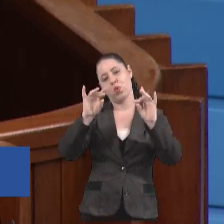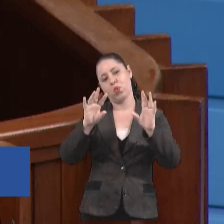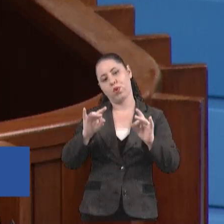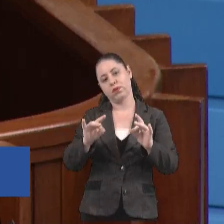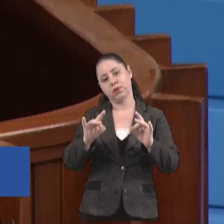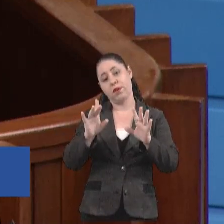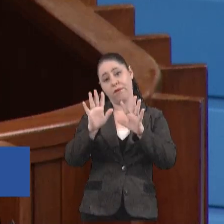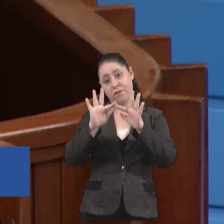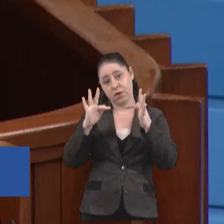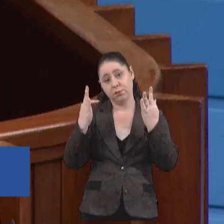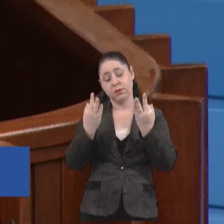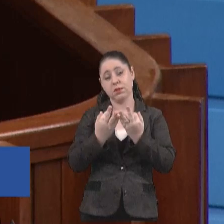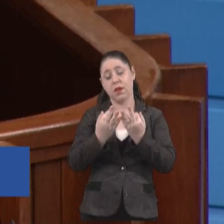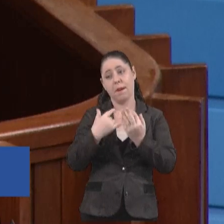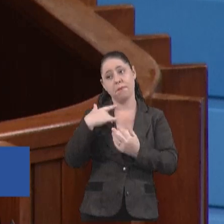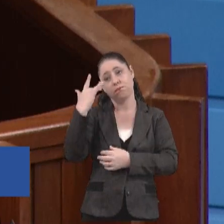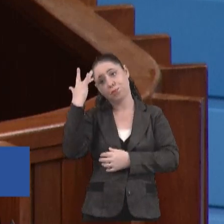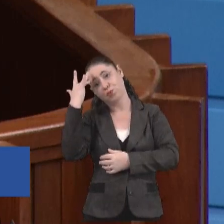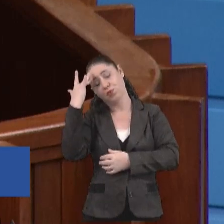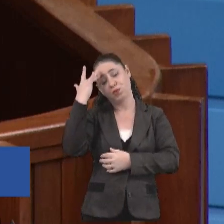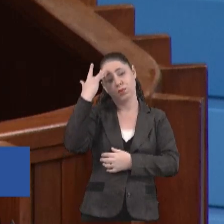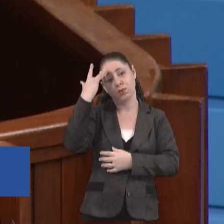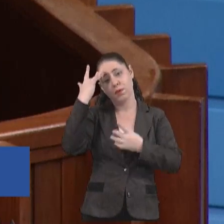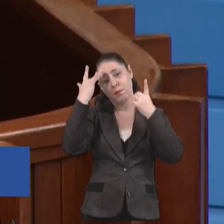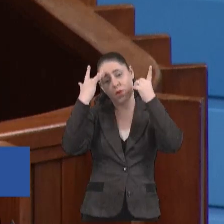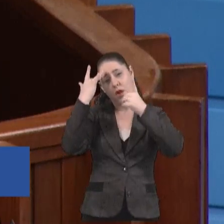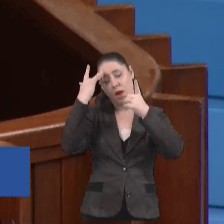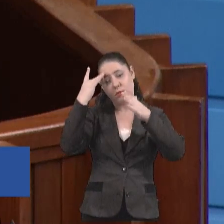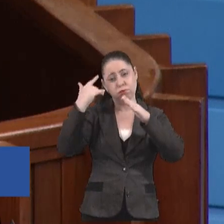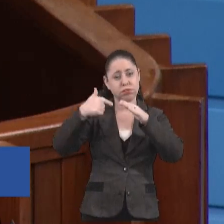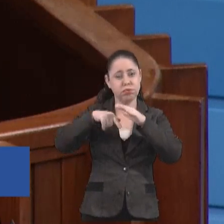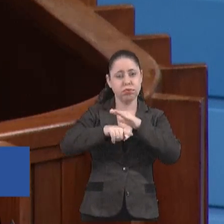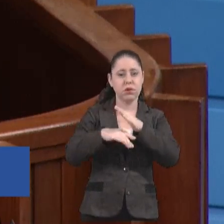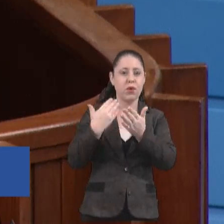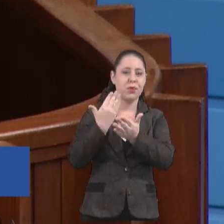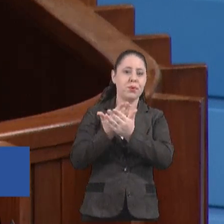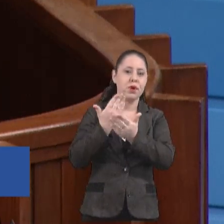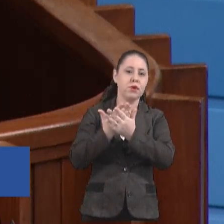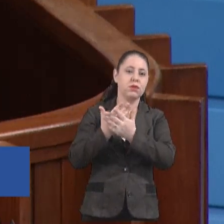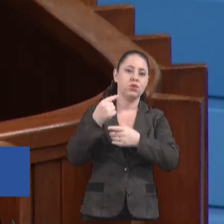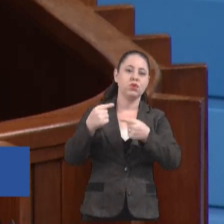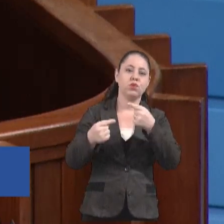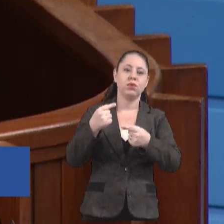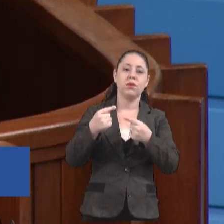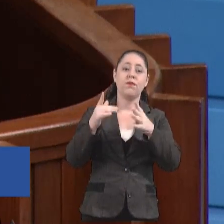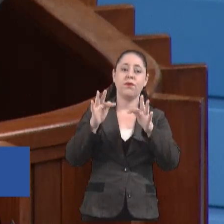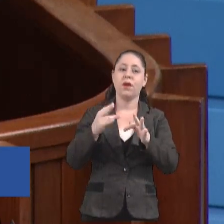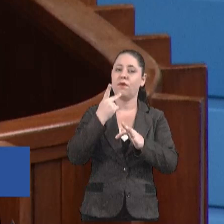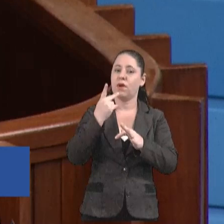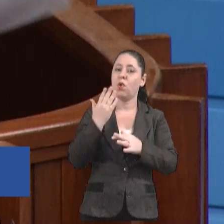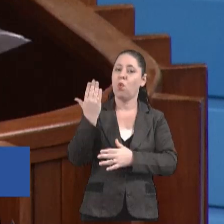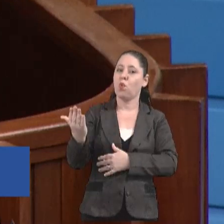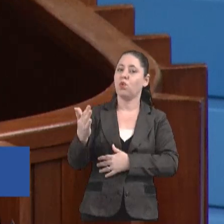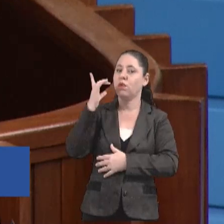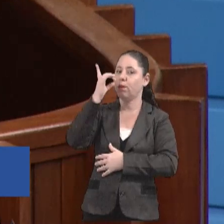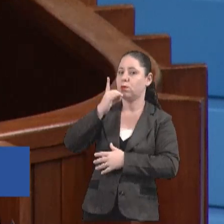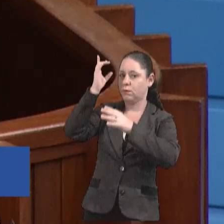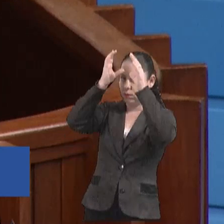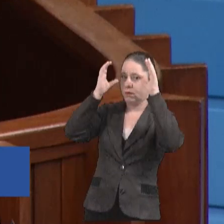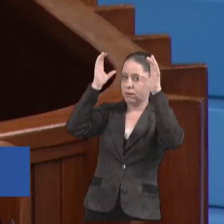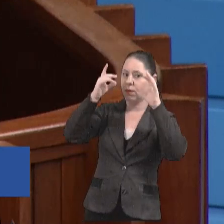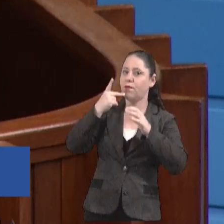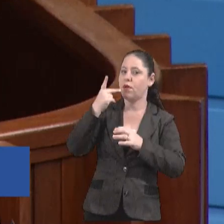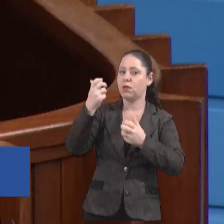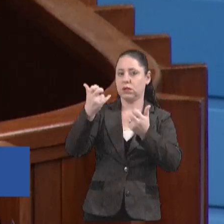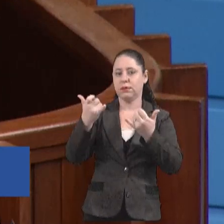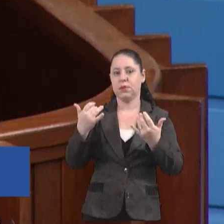das famílias. E acho, deputado, que nós podemos aprofundar esse debate, inclusive, num outro momento. Quero aqui encerrar para dar espaço para o deputado